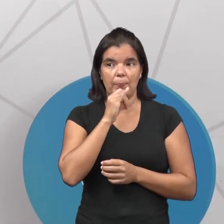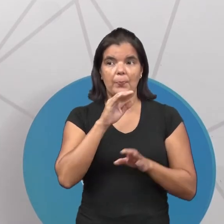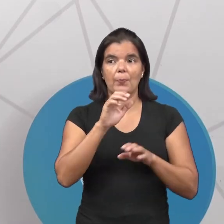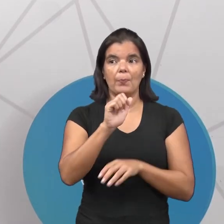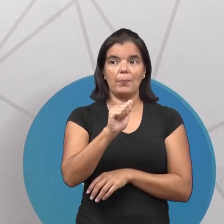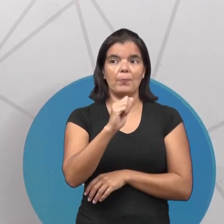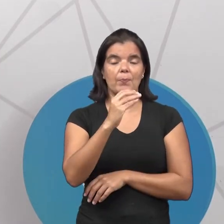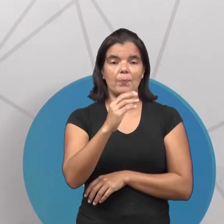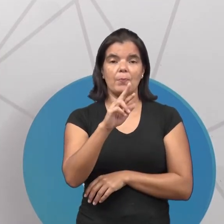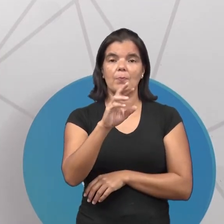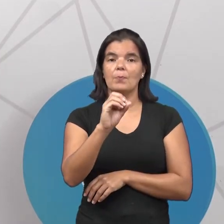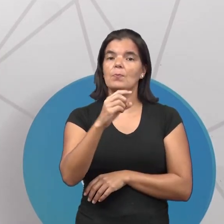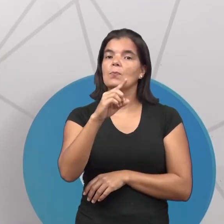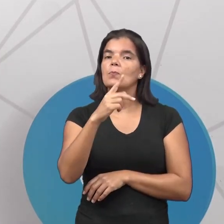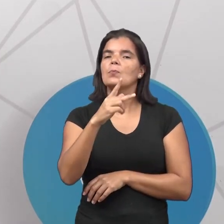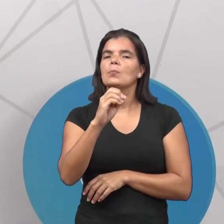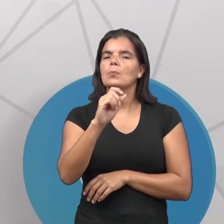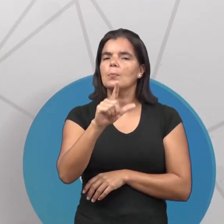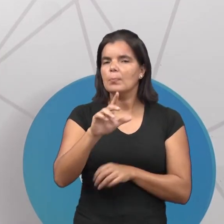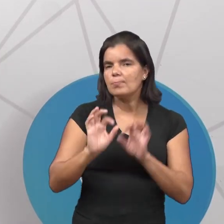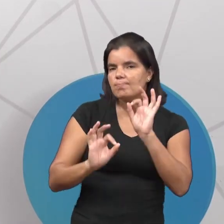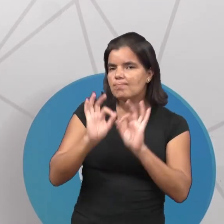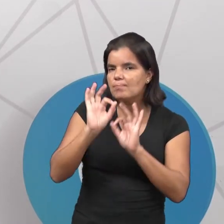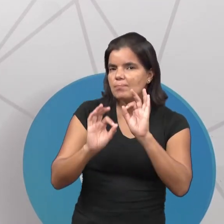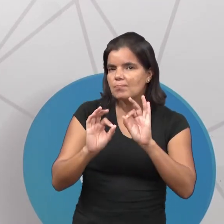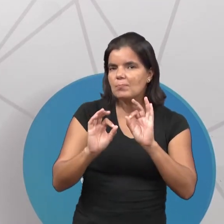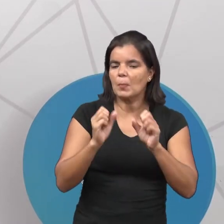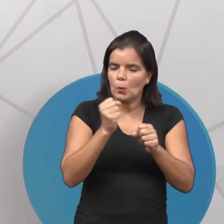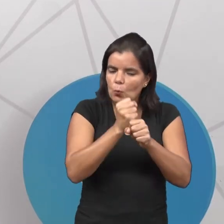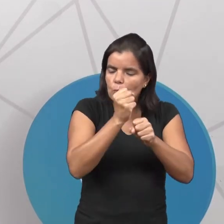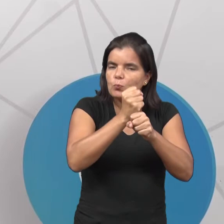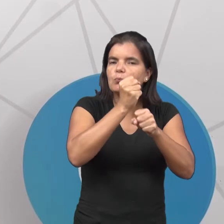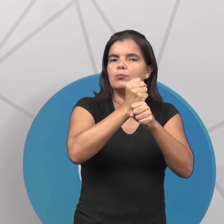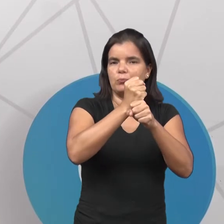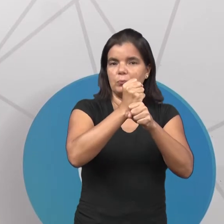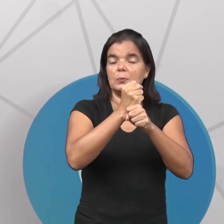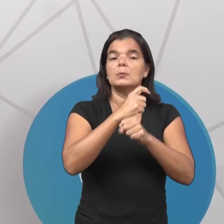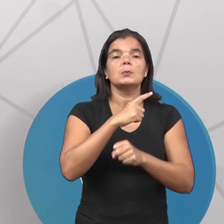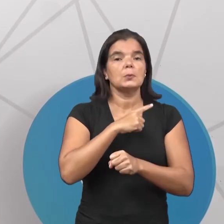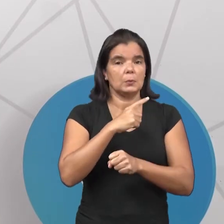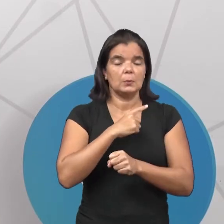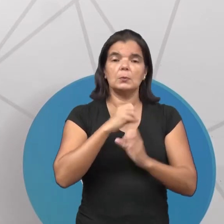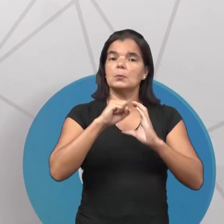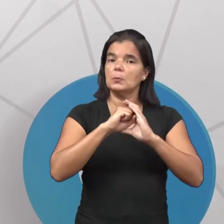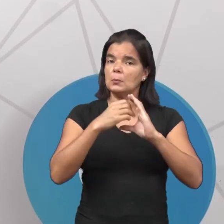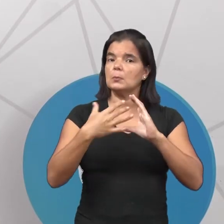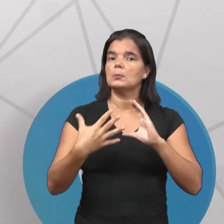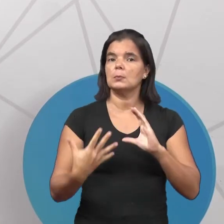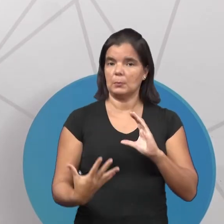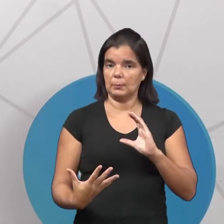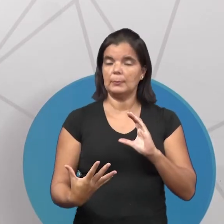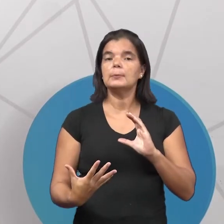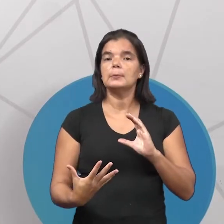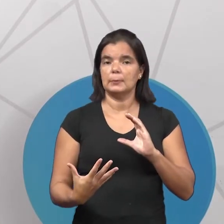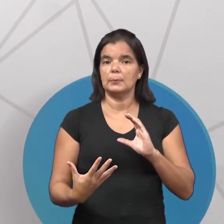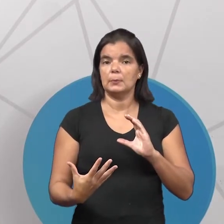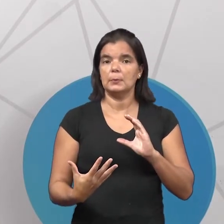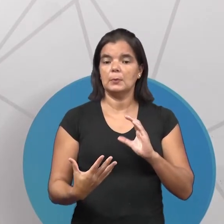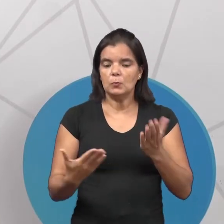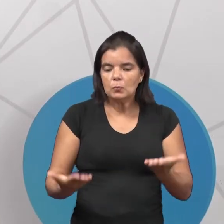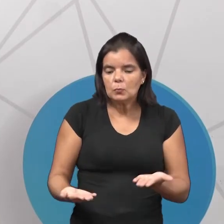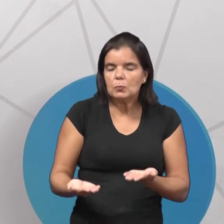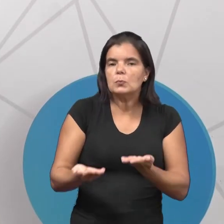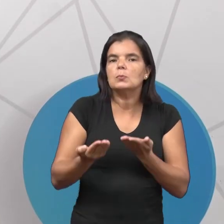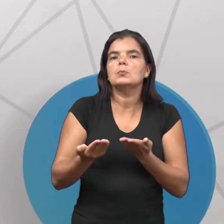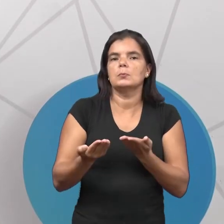Acrópole, quando eles criaram o templo, ele também tinha uma característica de